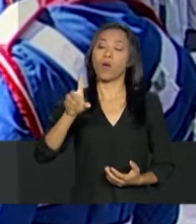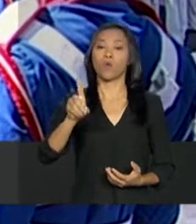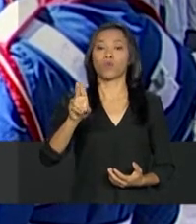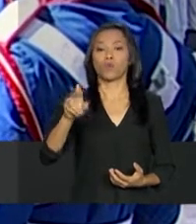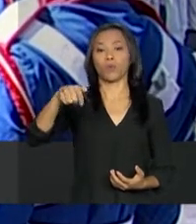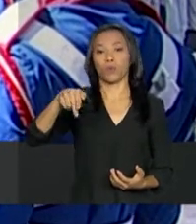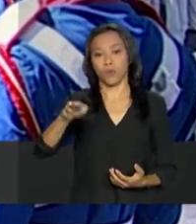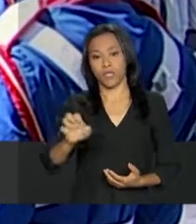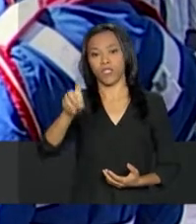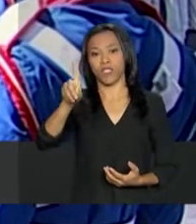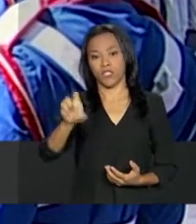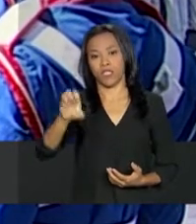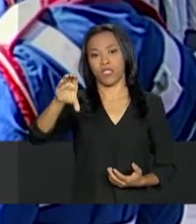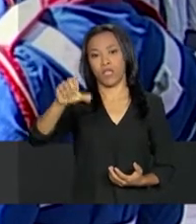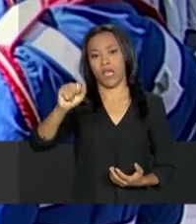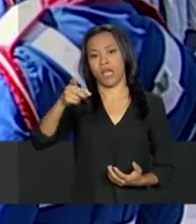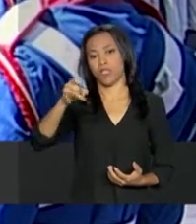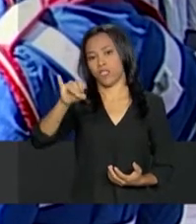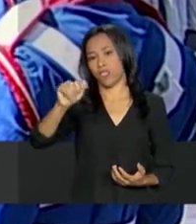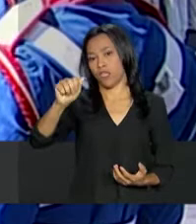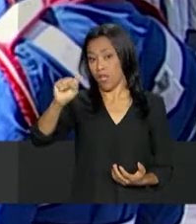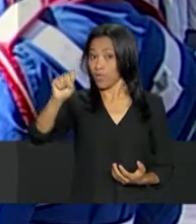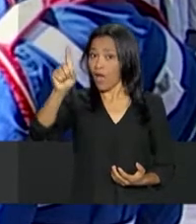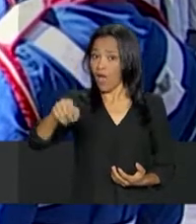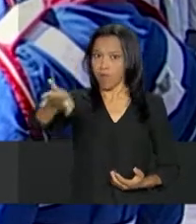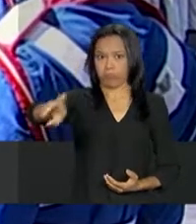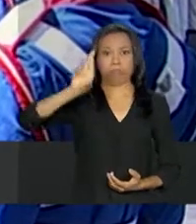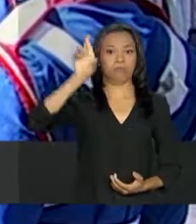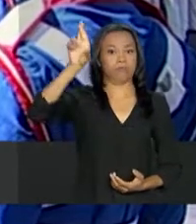Exército Brasileiro, soldado símbolo da pátria.